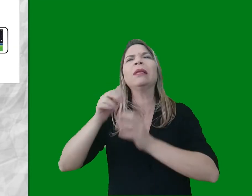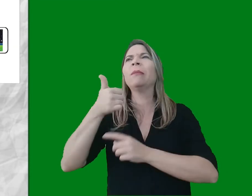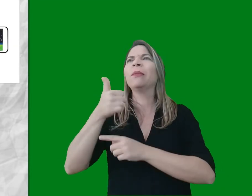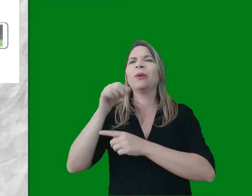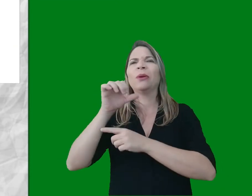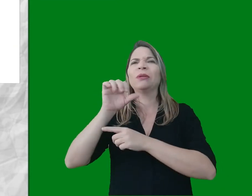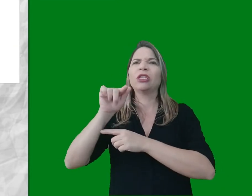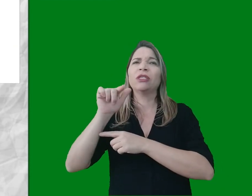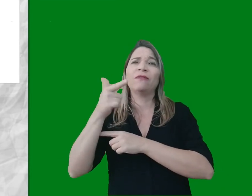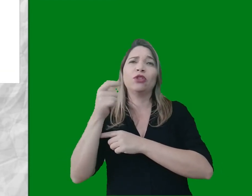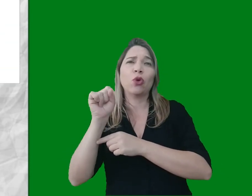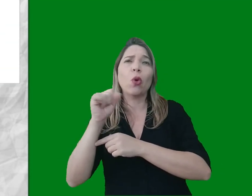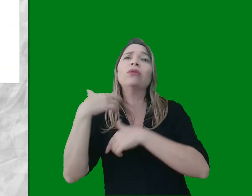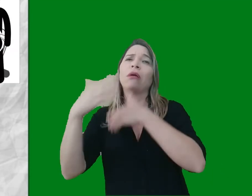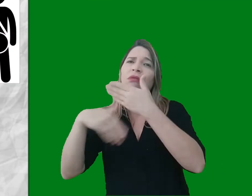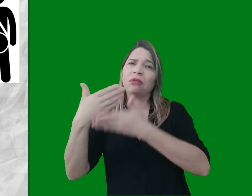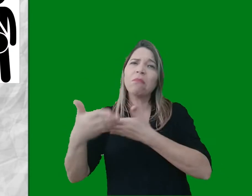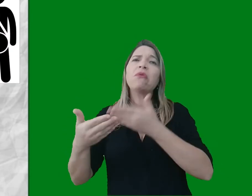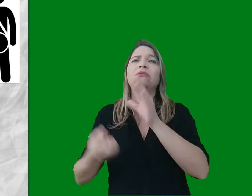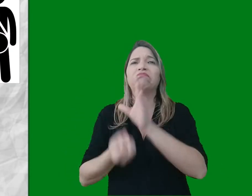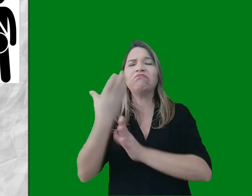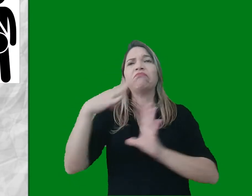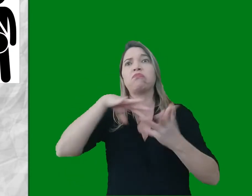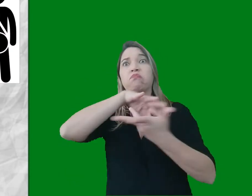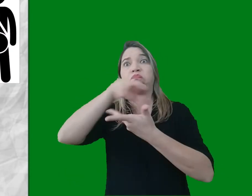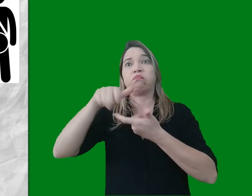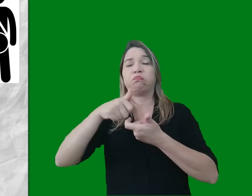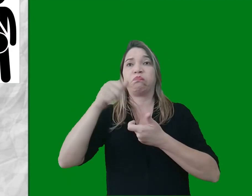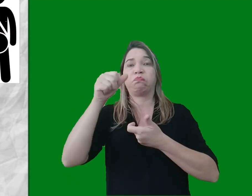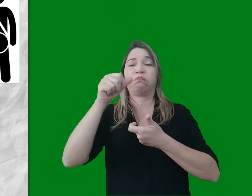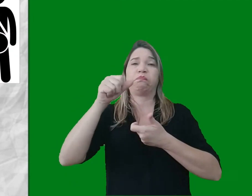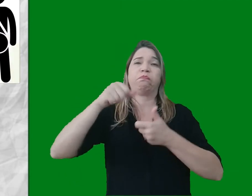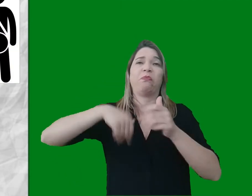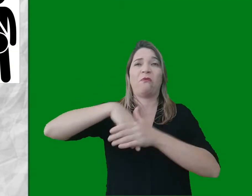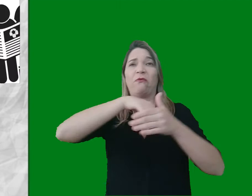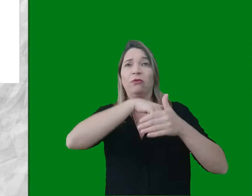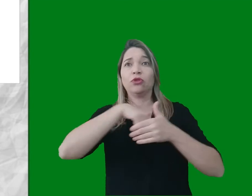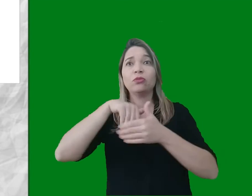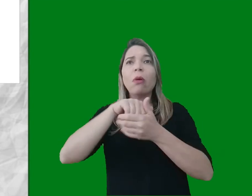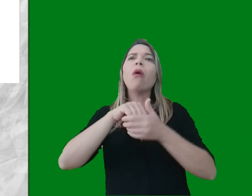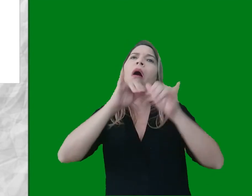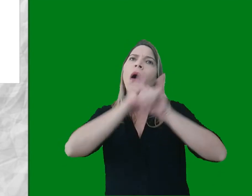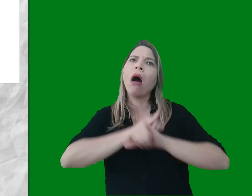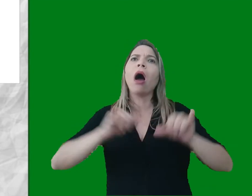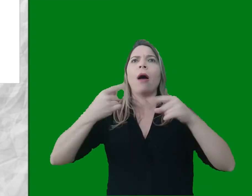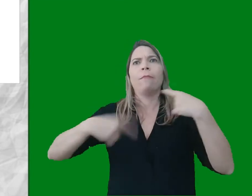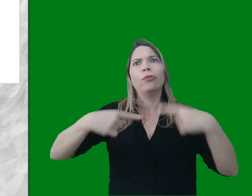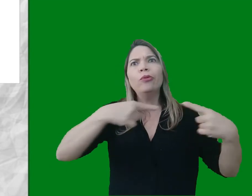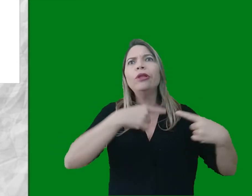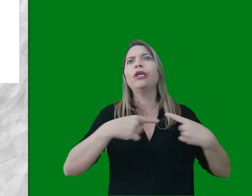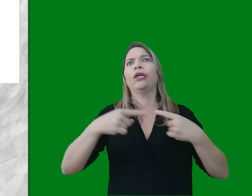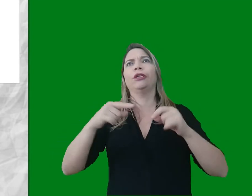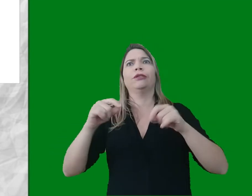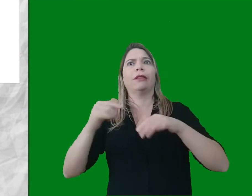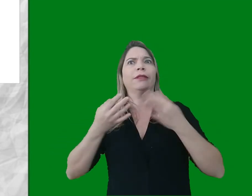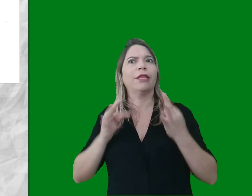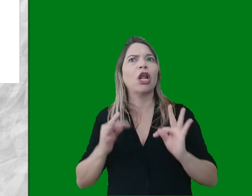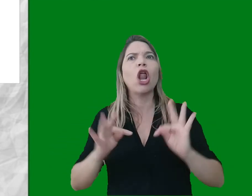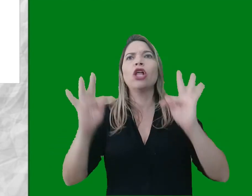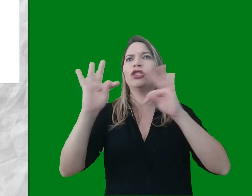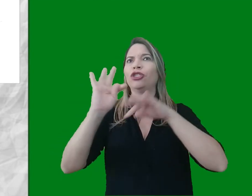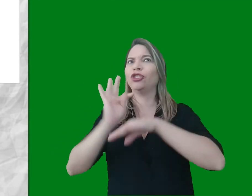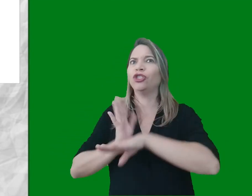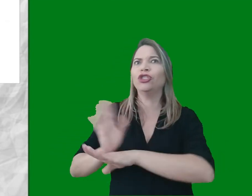1928. Desde então, o evento foi utilizado como propaganda política de governos ditatoriais, transmitidos pelas melhores tecnologias